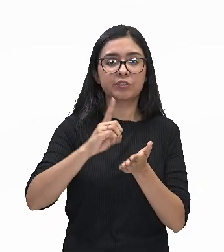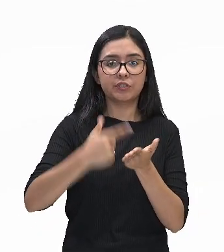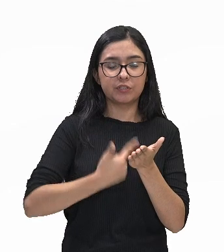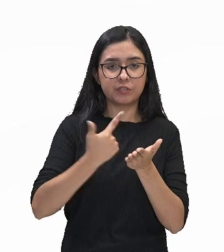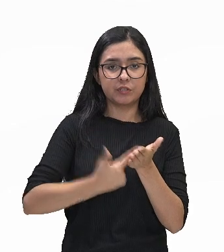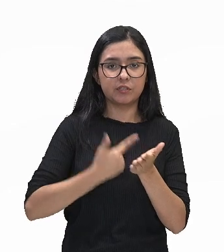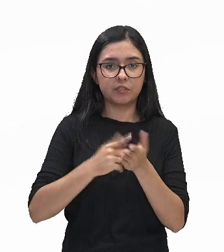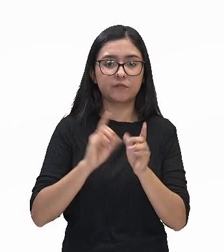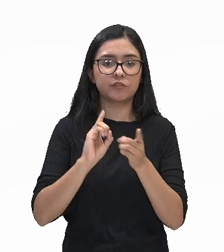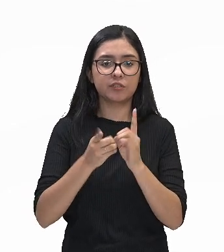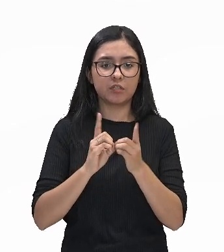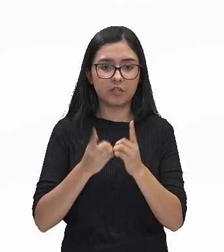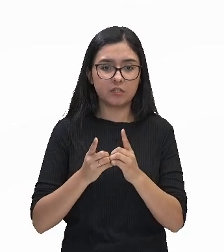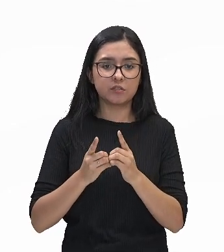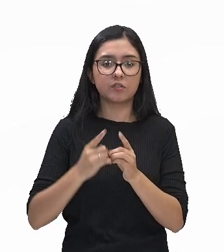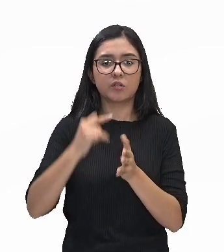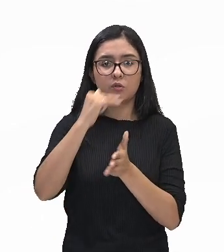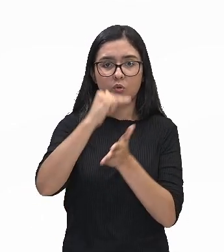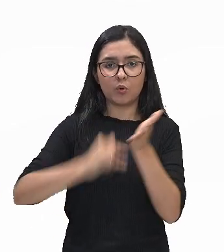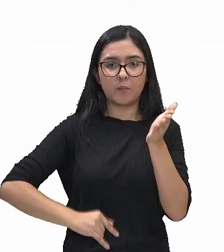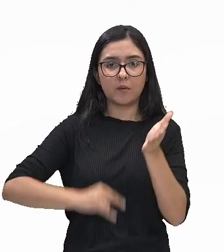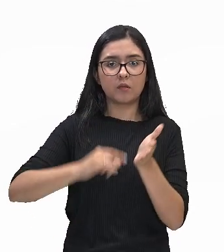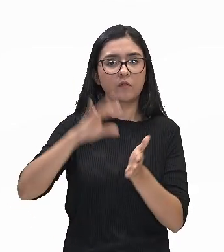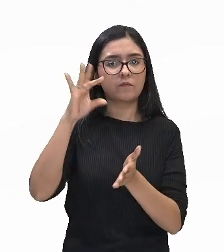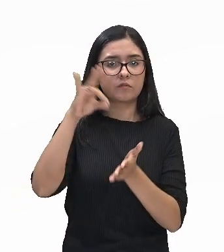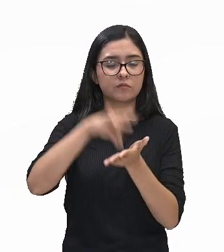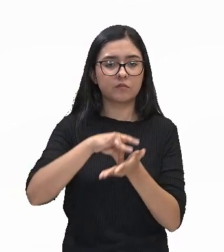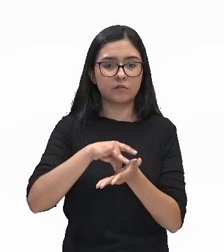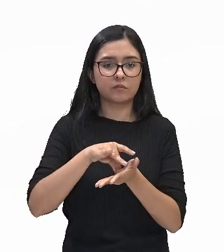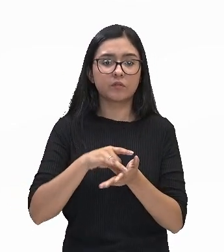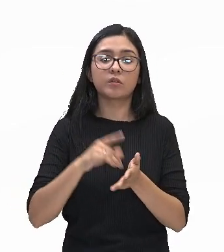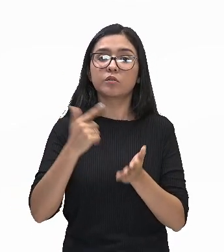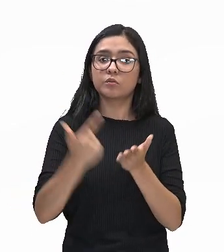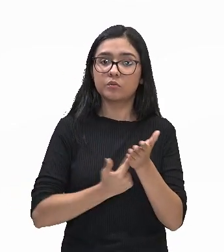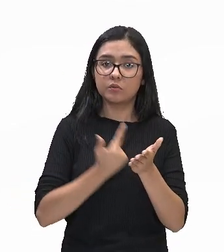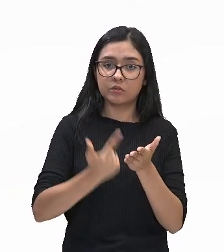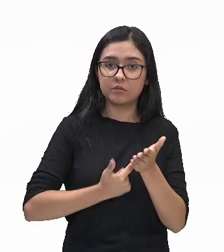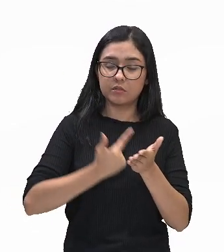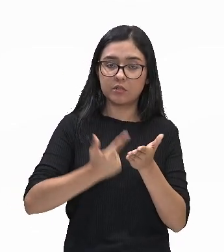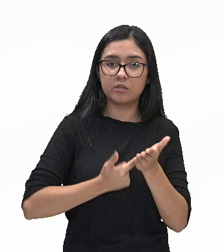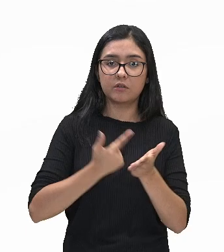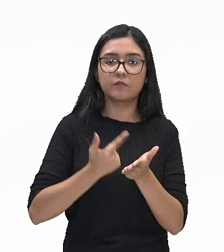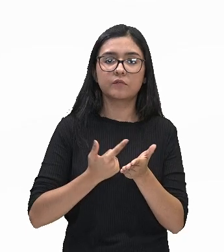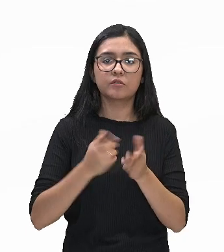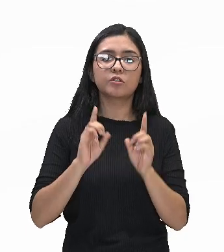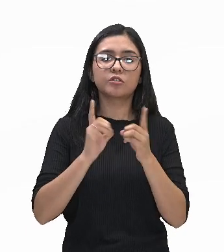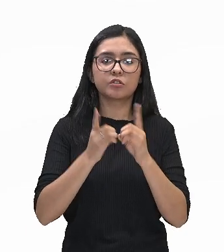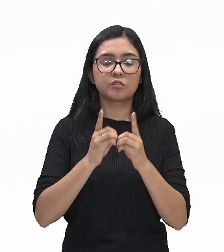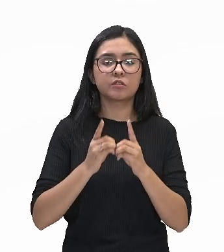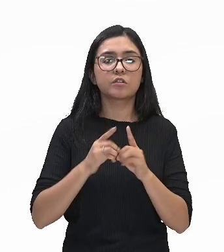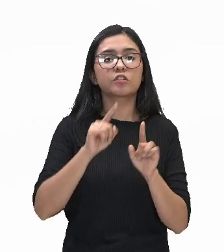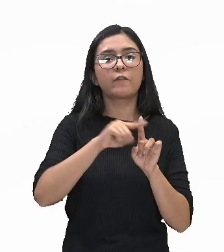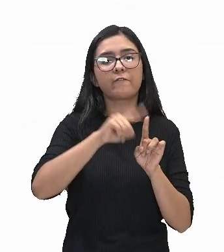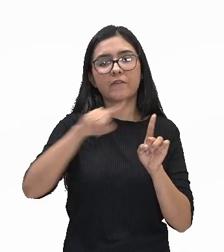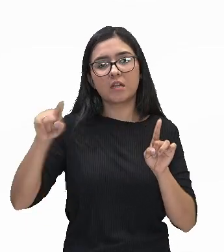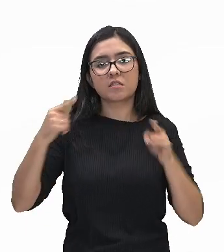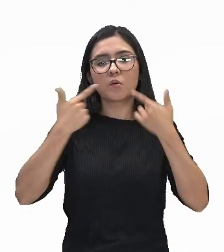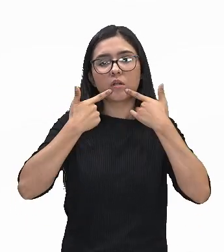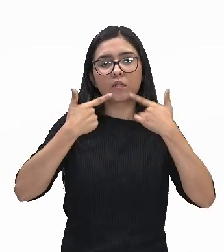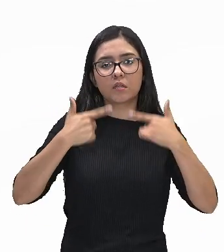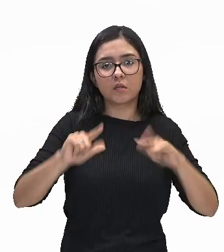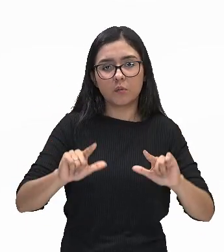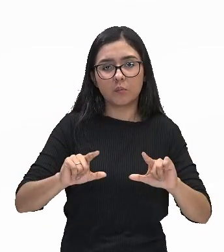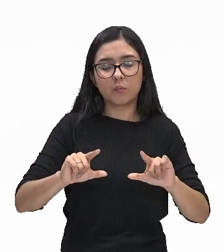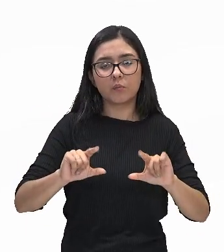livros didáticos, documentos oficiais. Claro que nos livros didáticos, quando for falar de variação linguística,